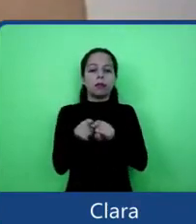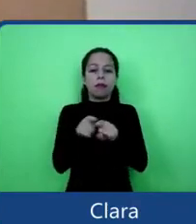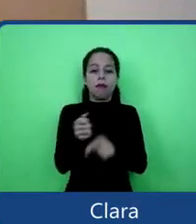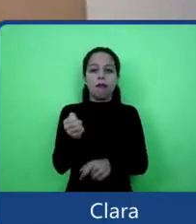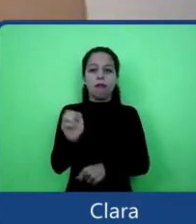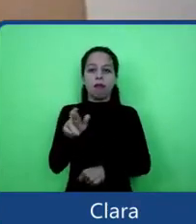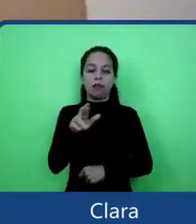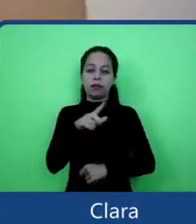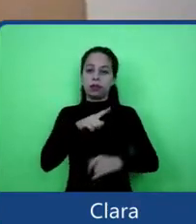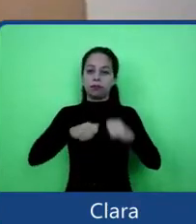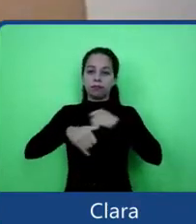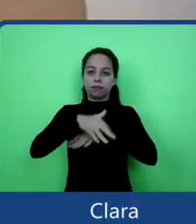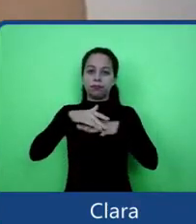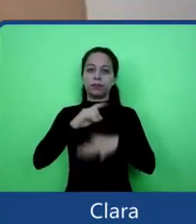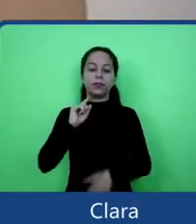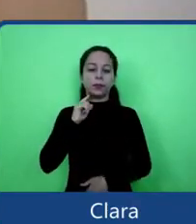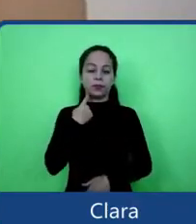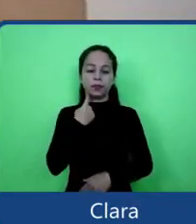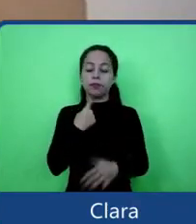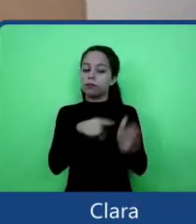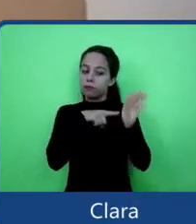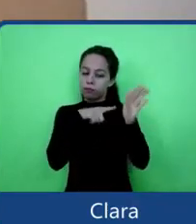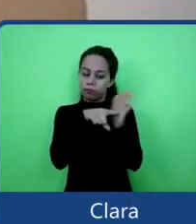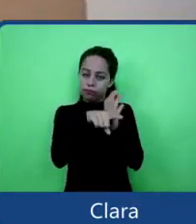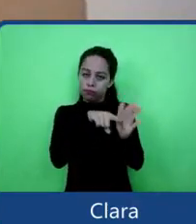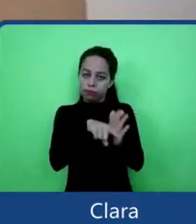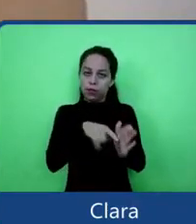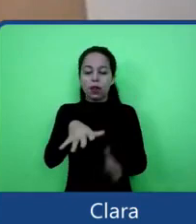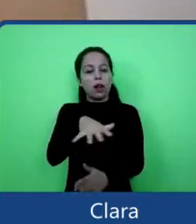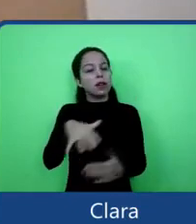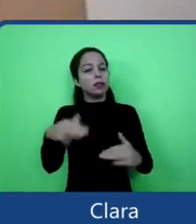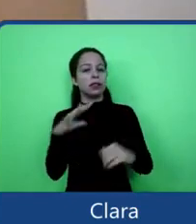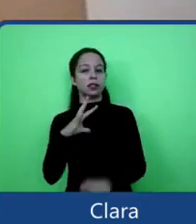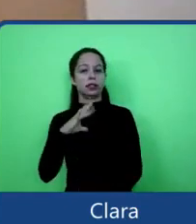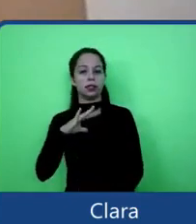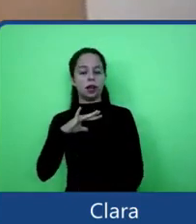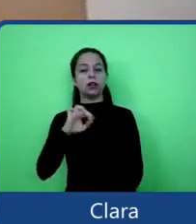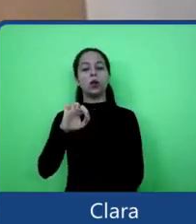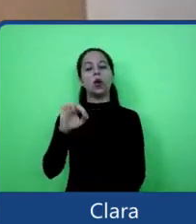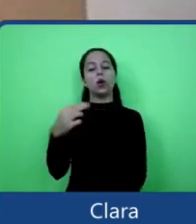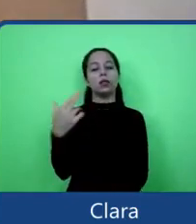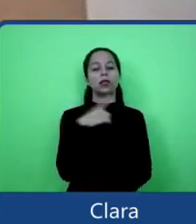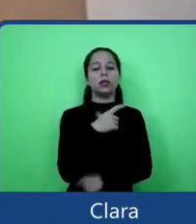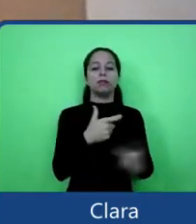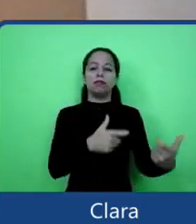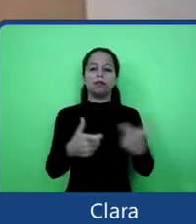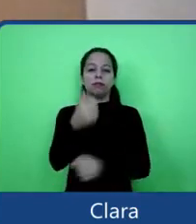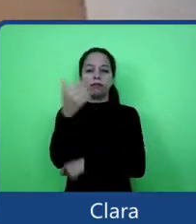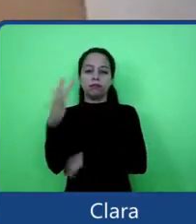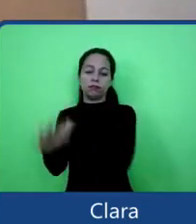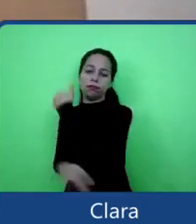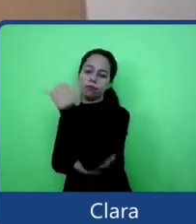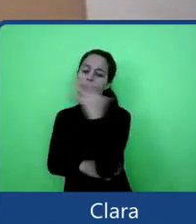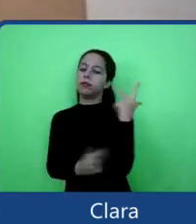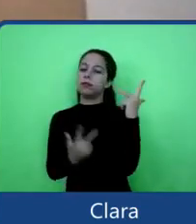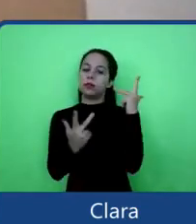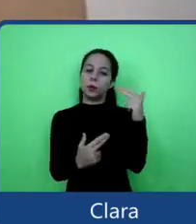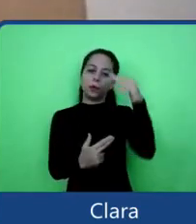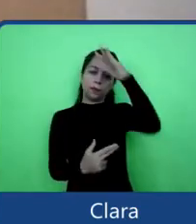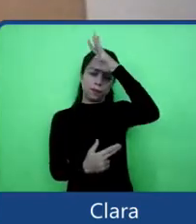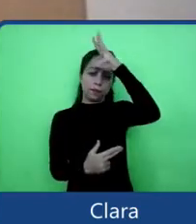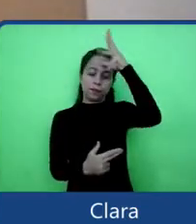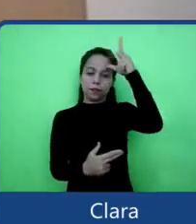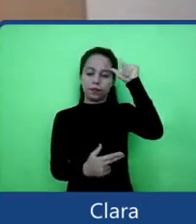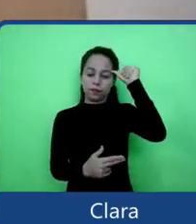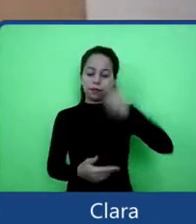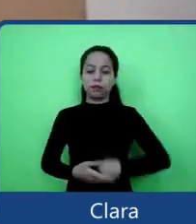Atmosfera, investigando a poluição do ar tanto em áreas urbanas quanto em paisagens naturais, como é o caso da Amazônia. Ao longo de sua carreira, tem participado